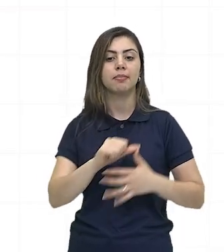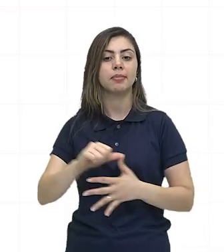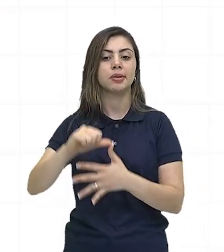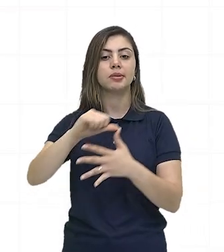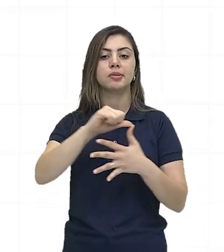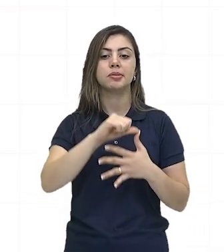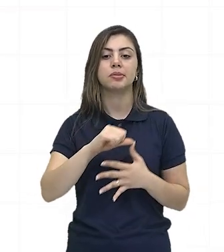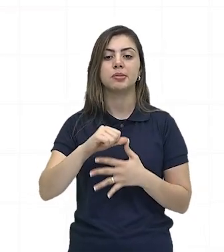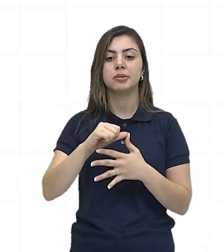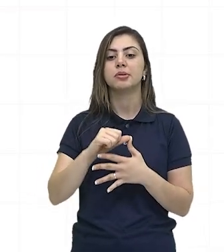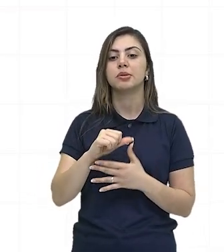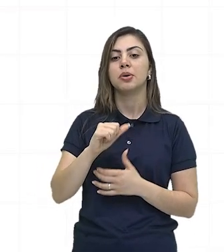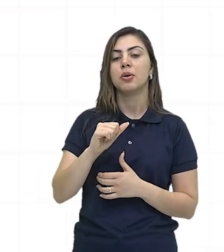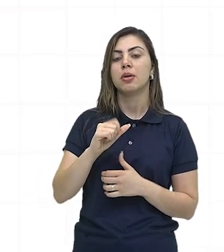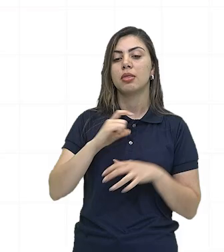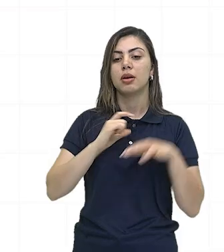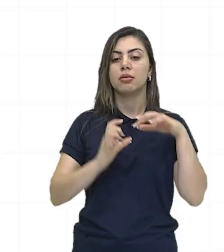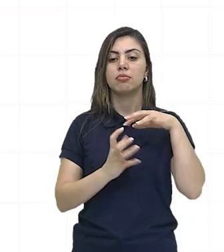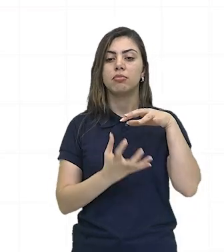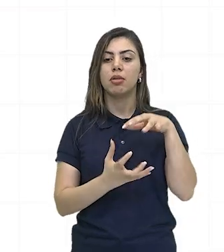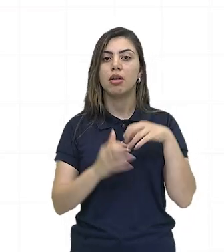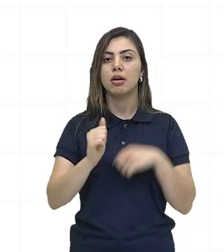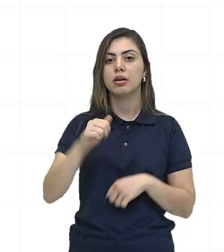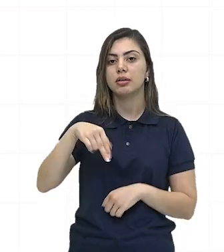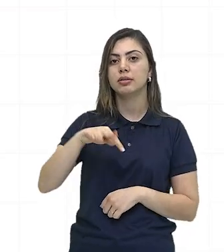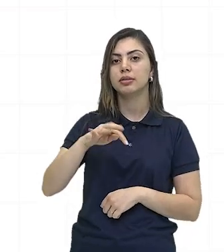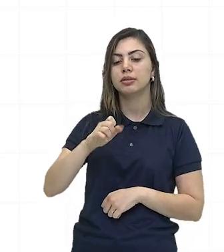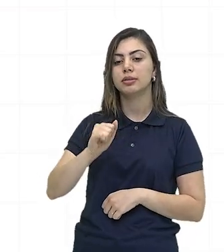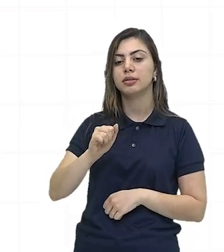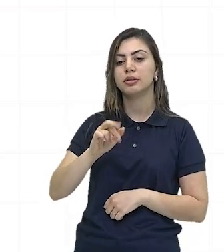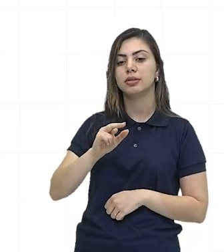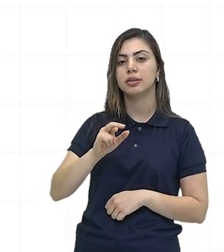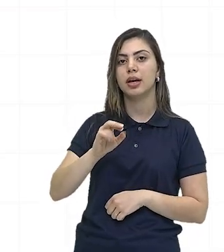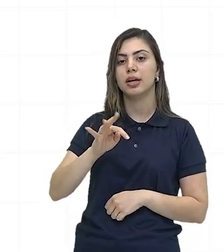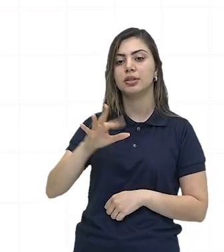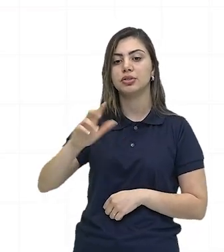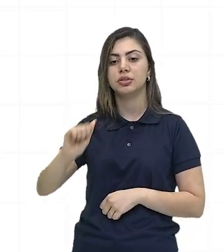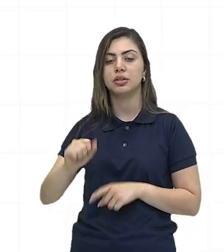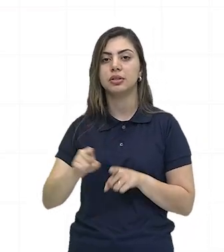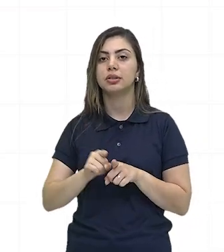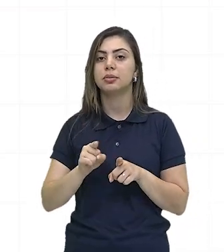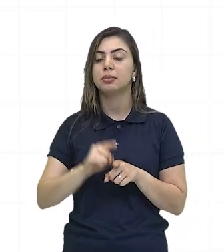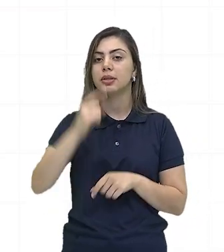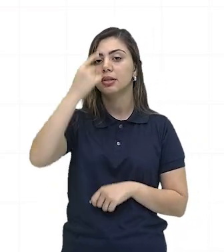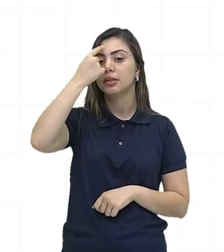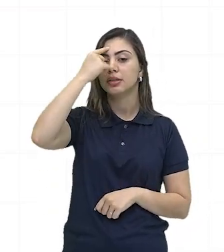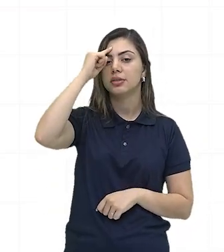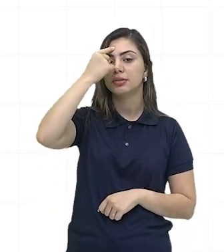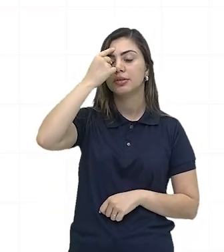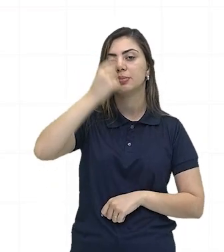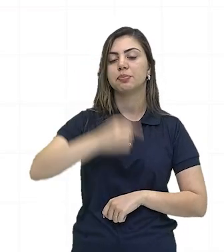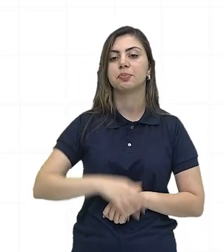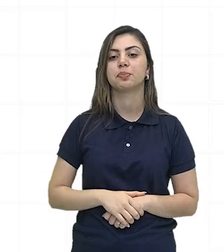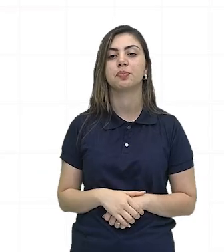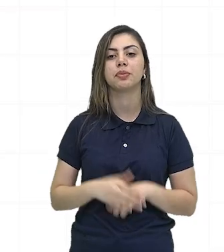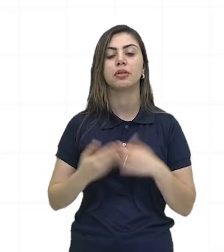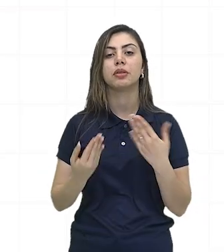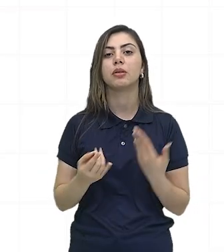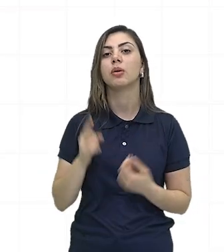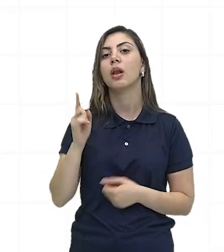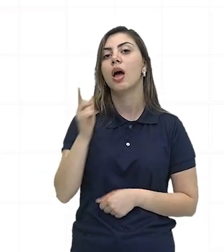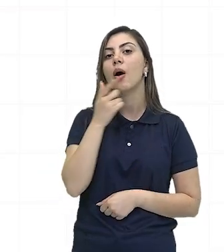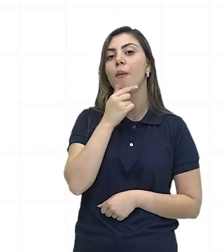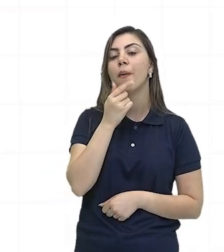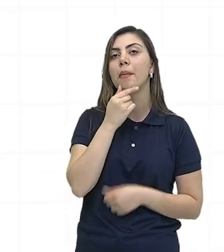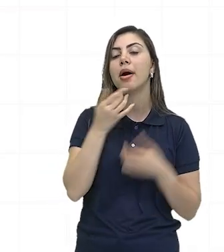da Índia. Bom, Wegener, ele tentou provar a